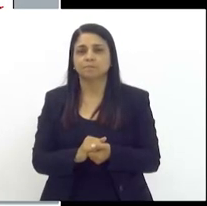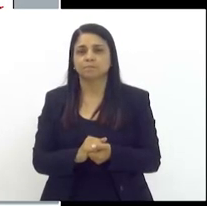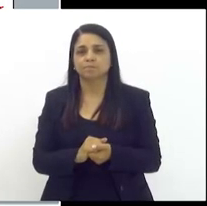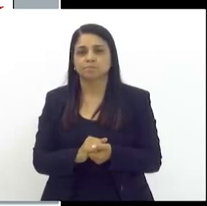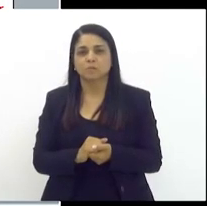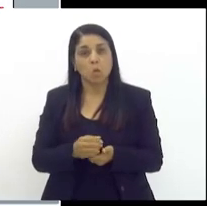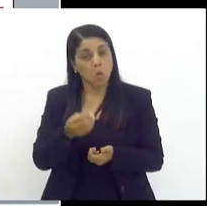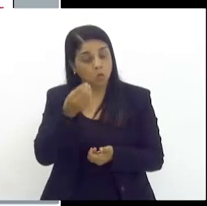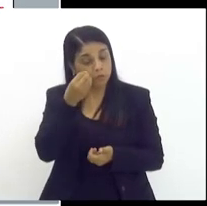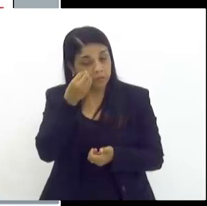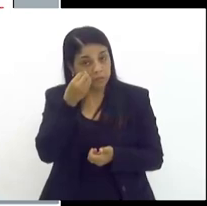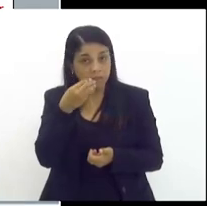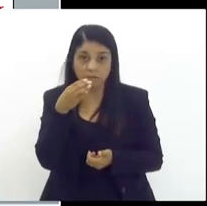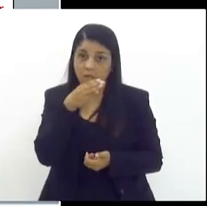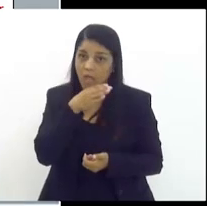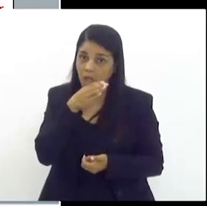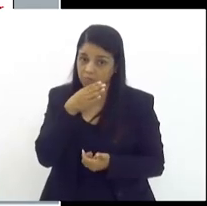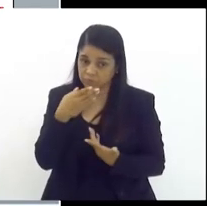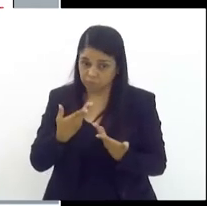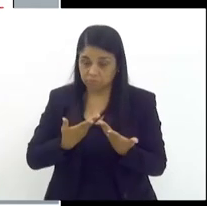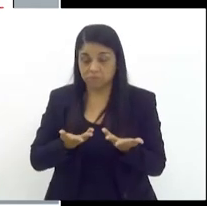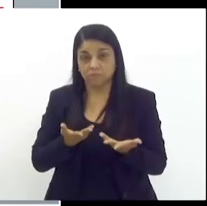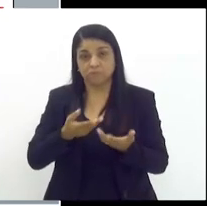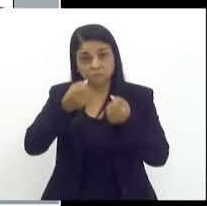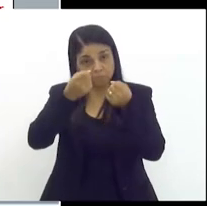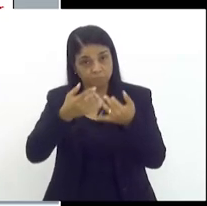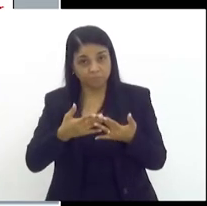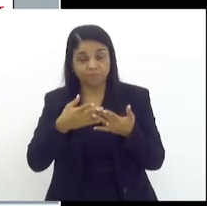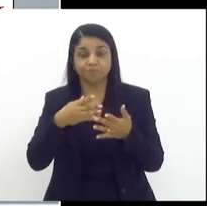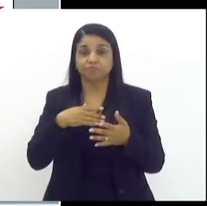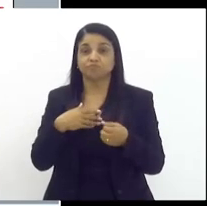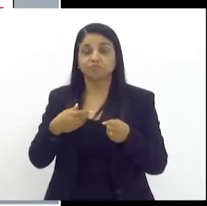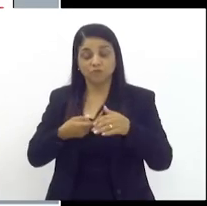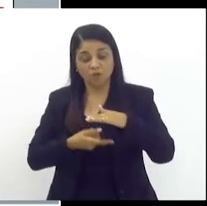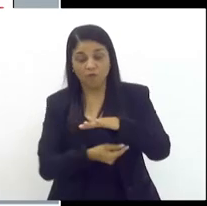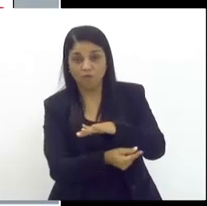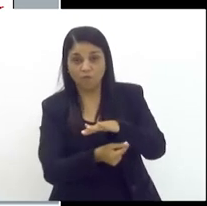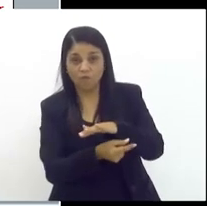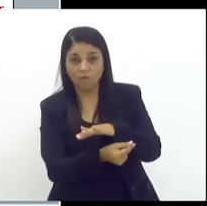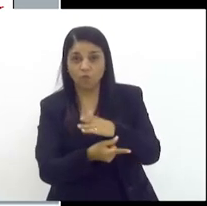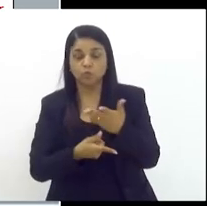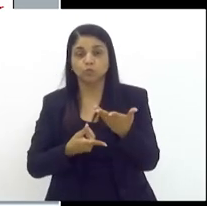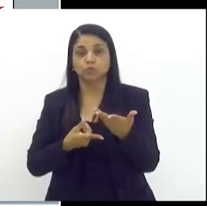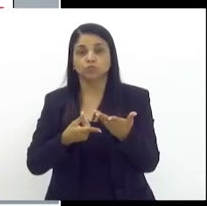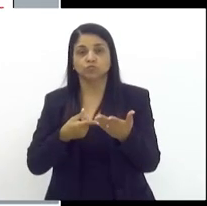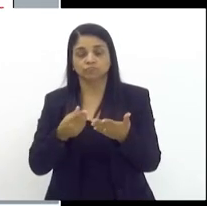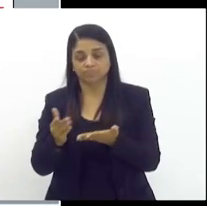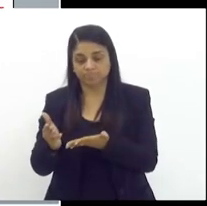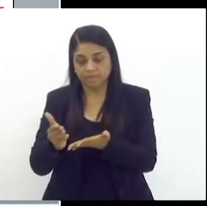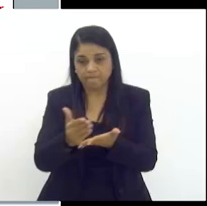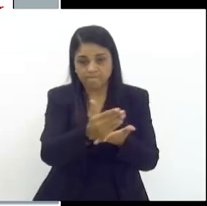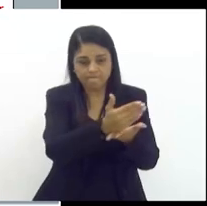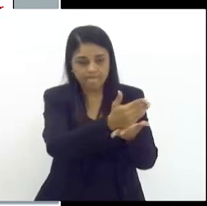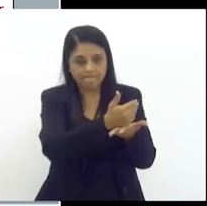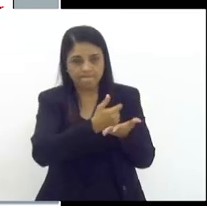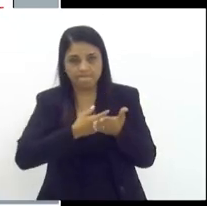eu tô tentando correr viu fundo de compensação de benefícios fiscais